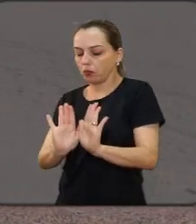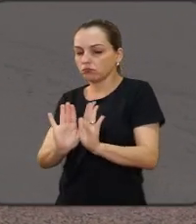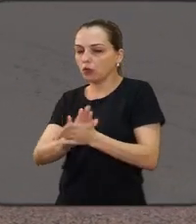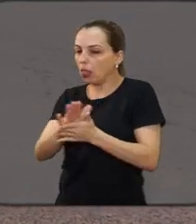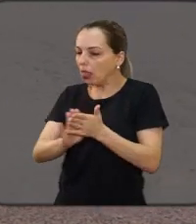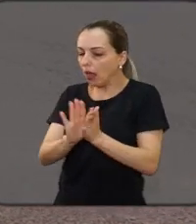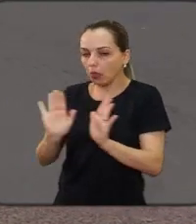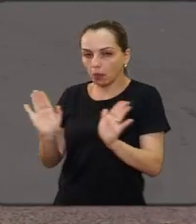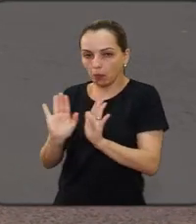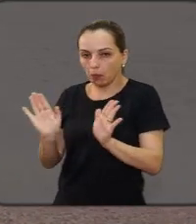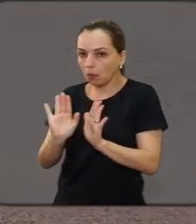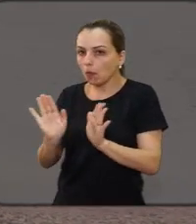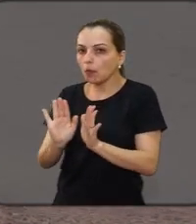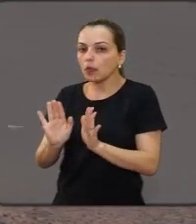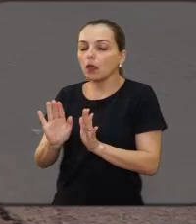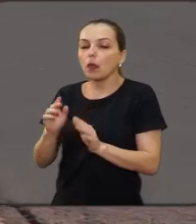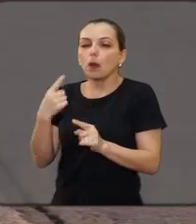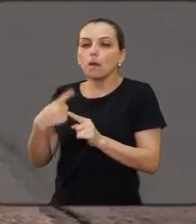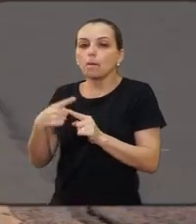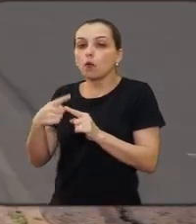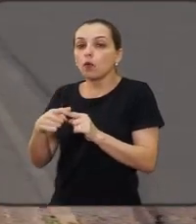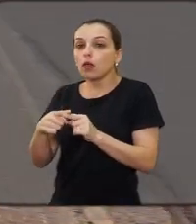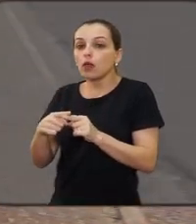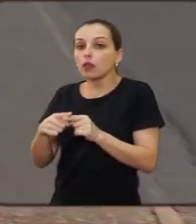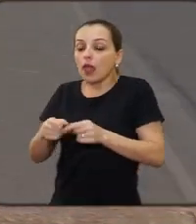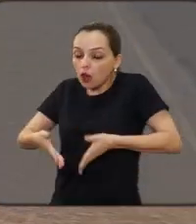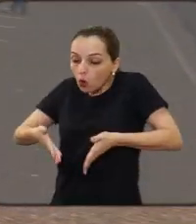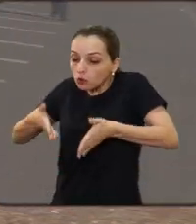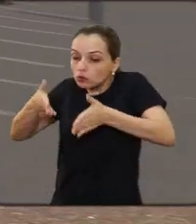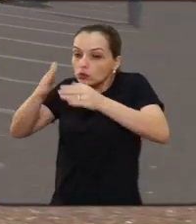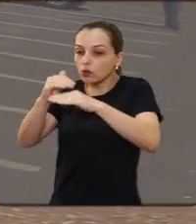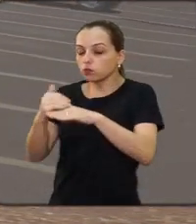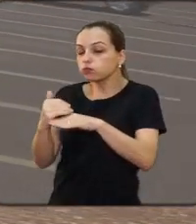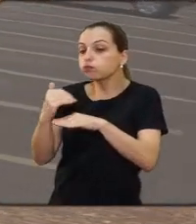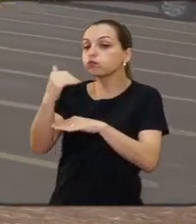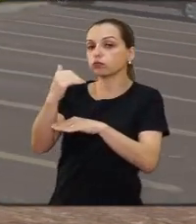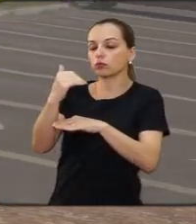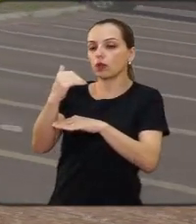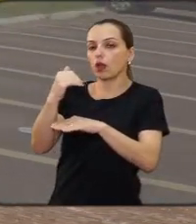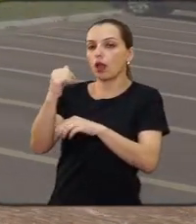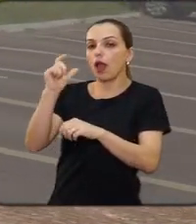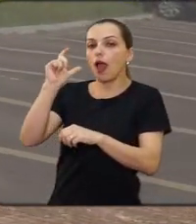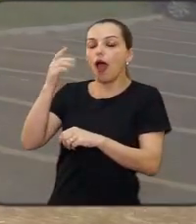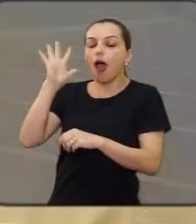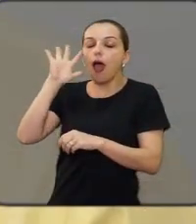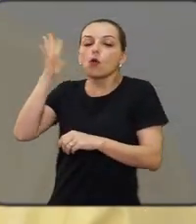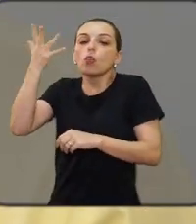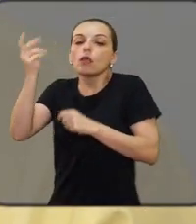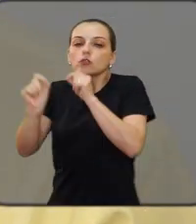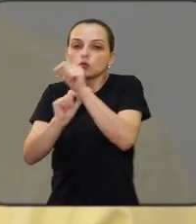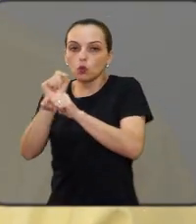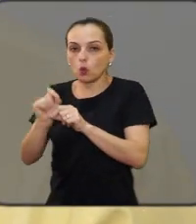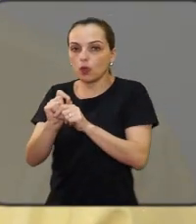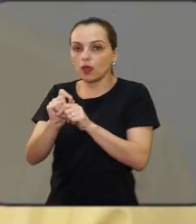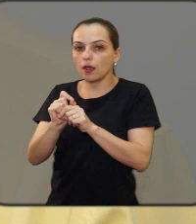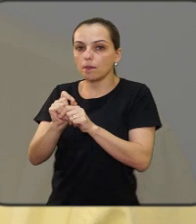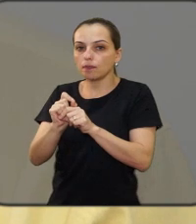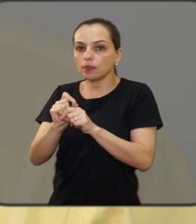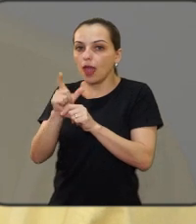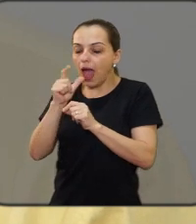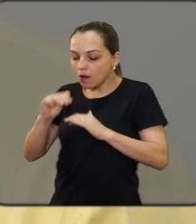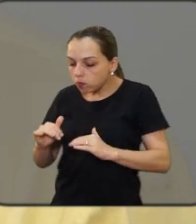numa cota bem mais elevada do que o leito do córrego. E aquele leito ali nunca transbordou, transborda mais para